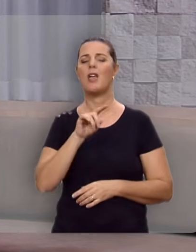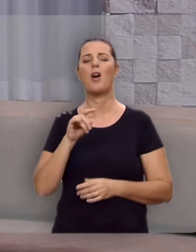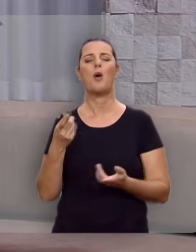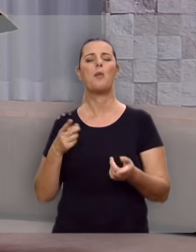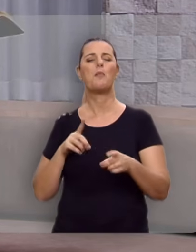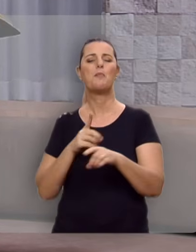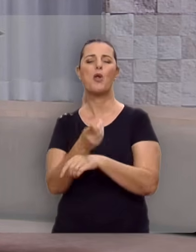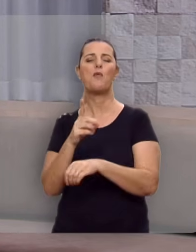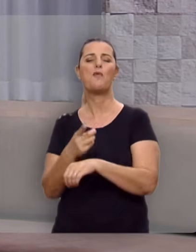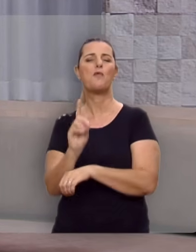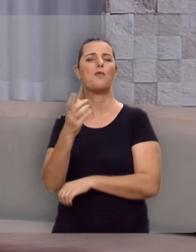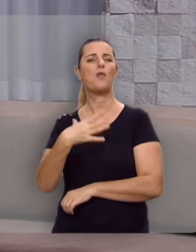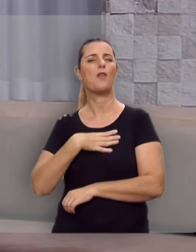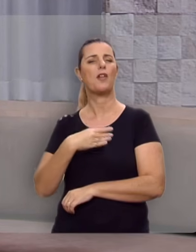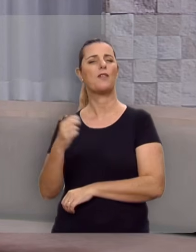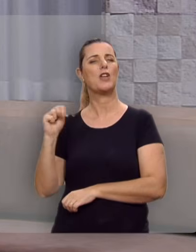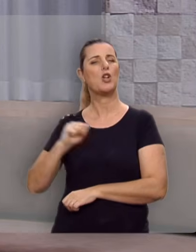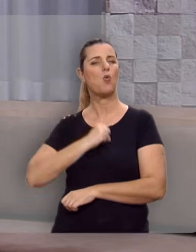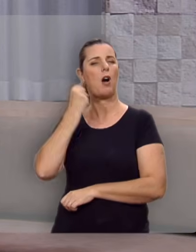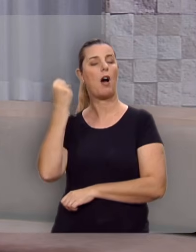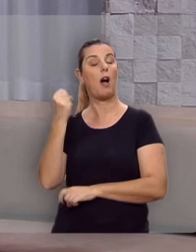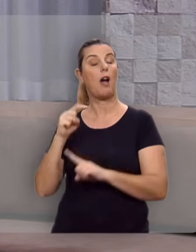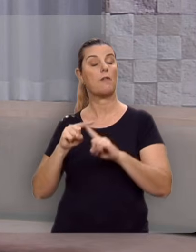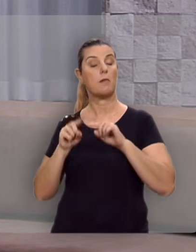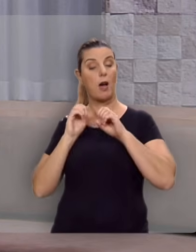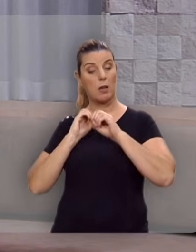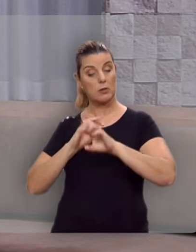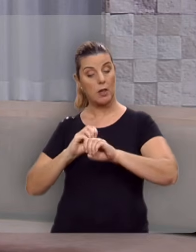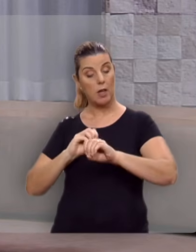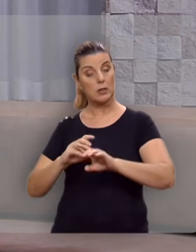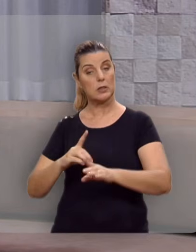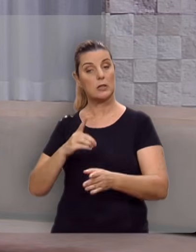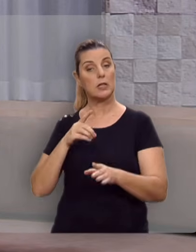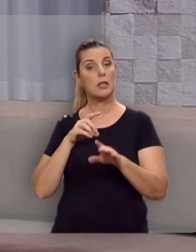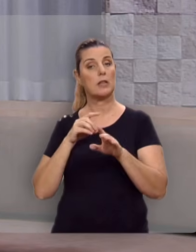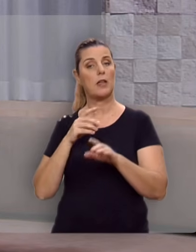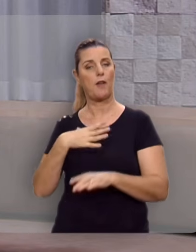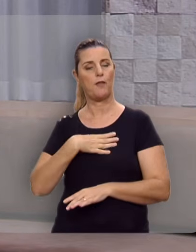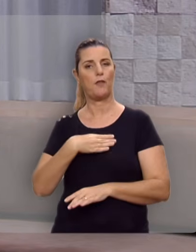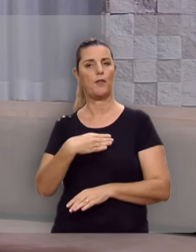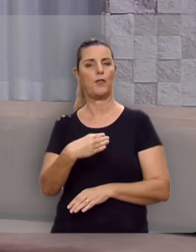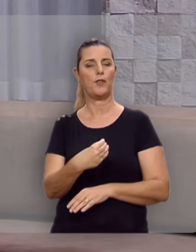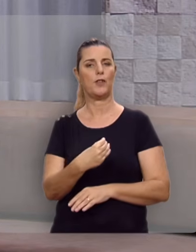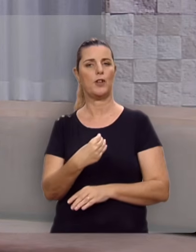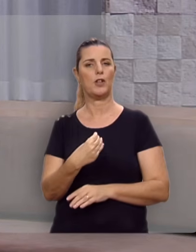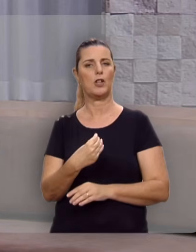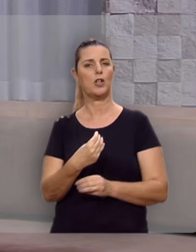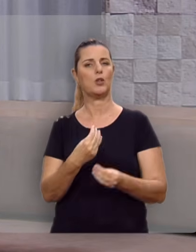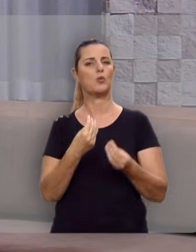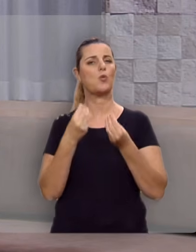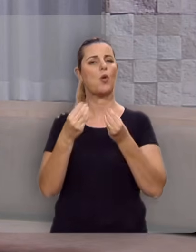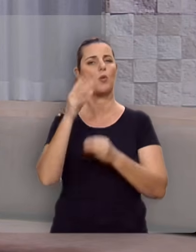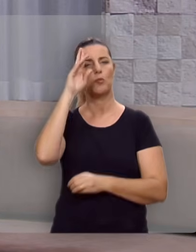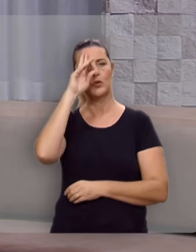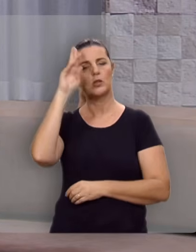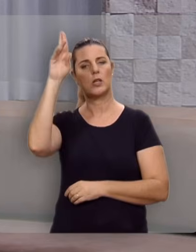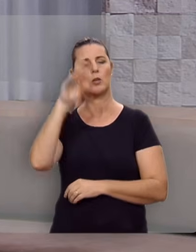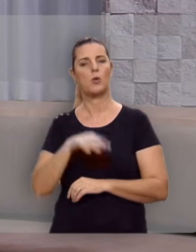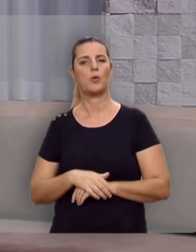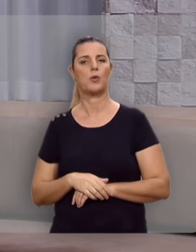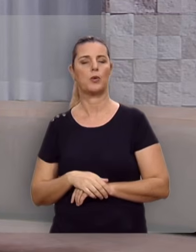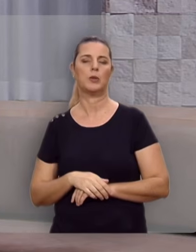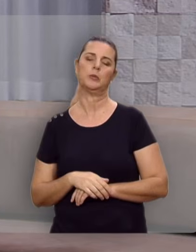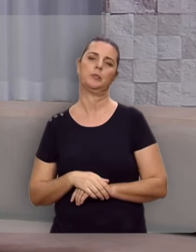não provoqueis vossos filhos a ira, mas criai-os na disciplina e na admoestação do